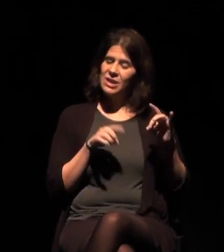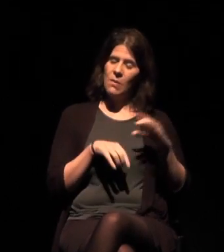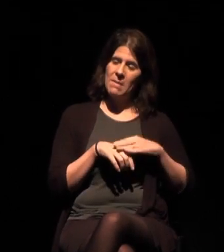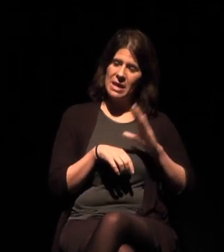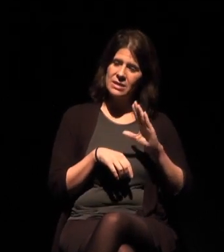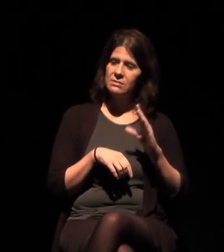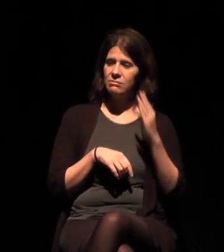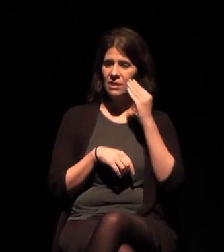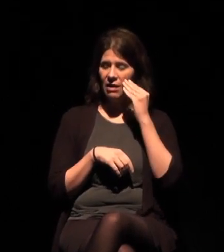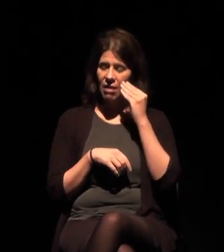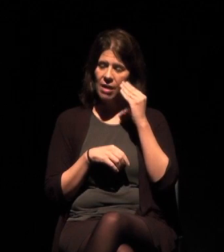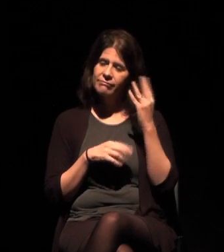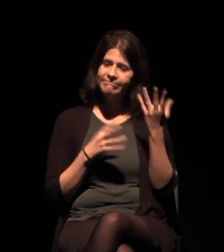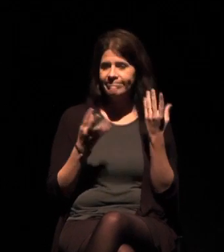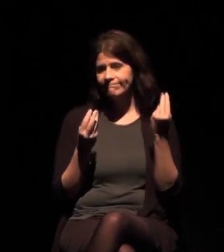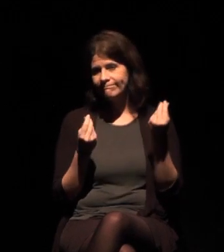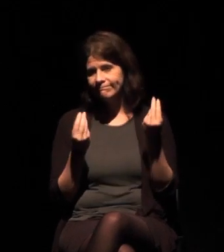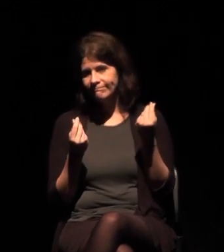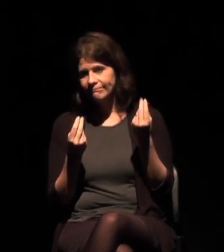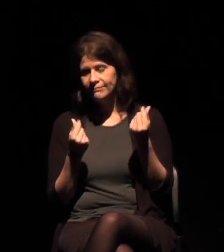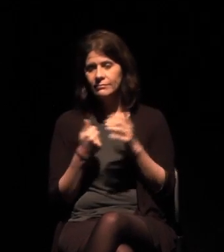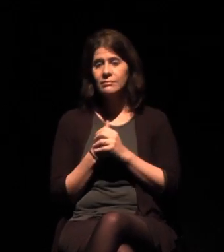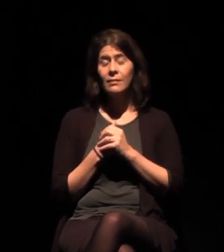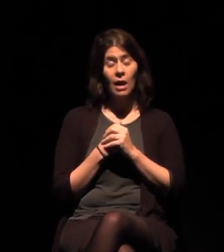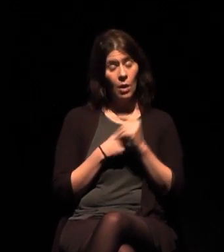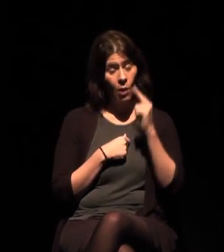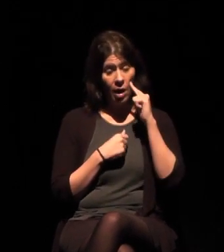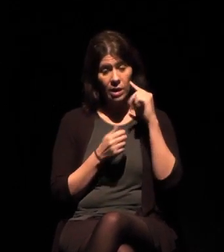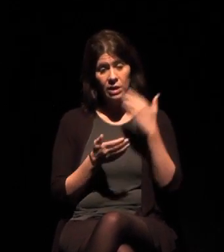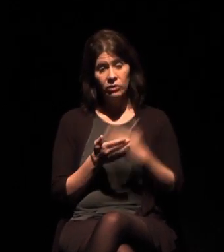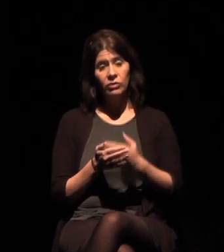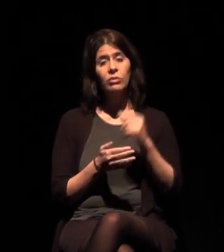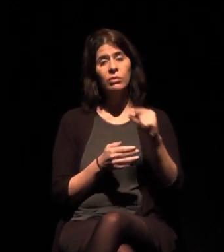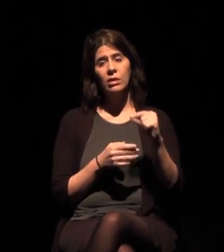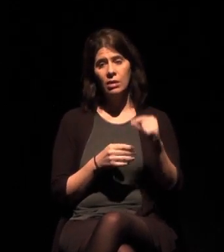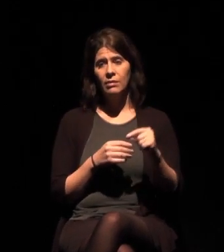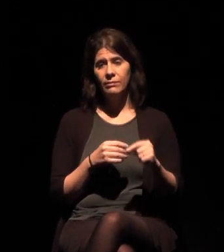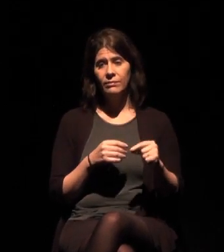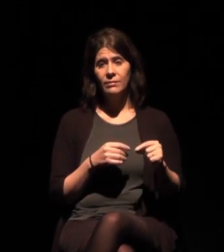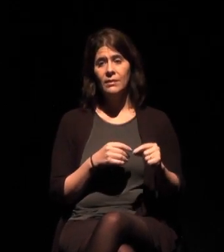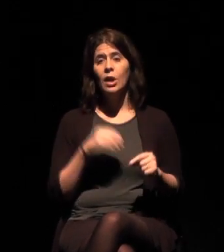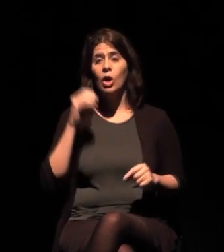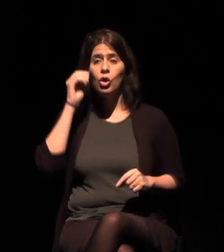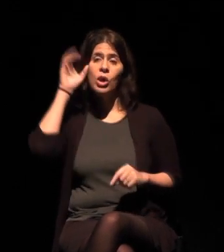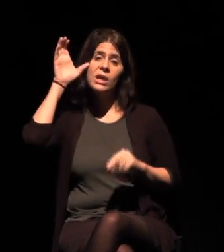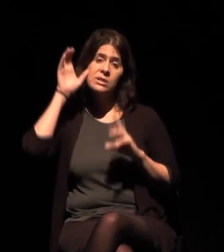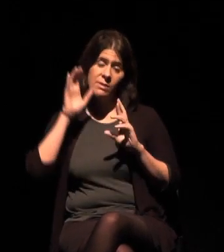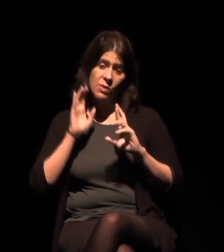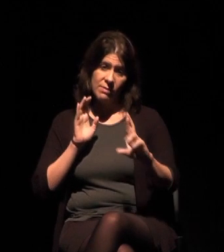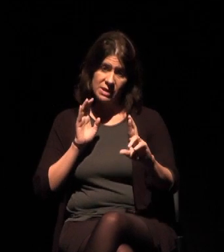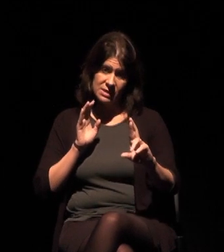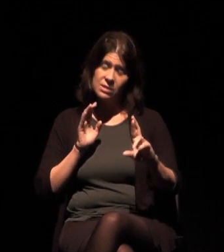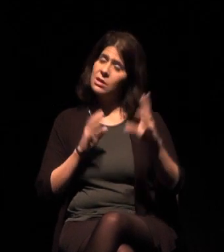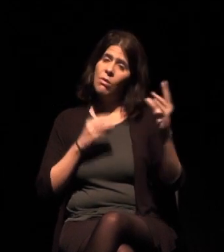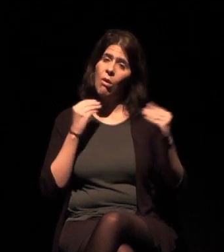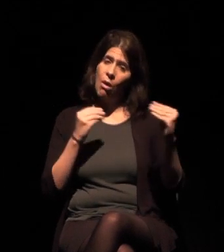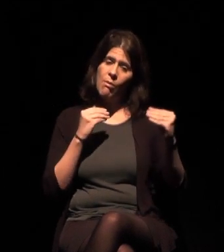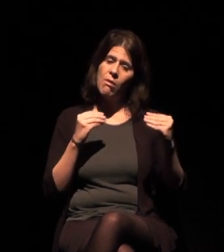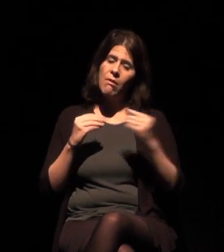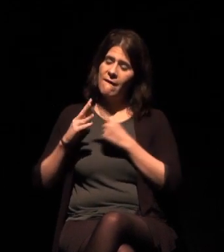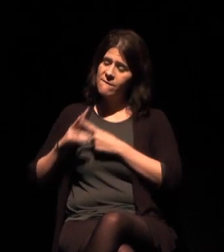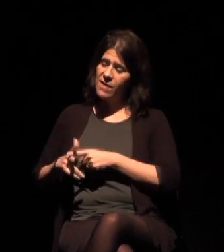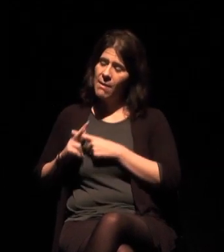especular um pouco certo é e eu aposto muito na representação de conhecimento usando ferramentas bastante tradicionais